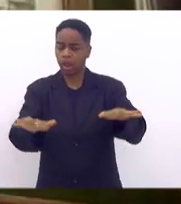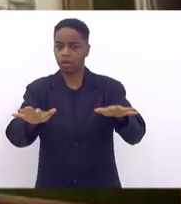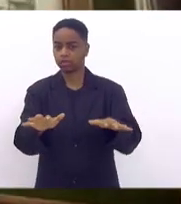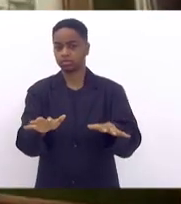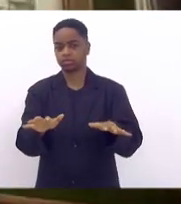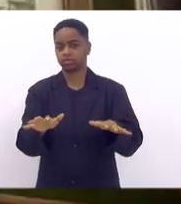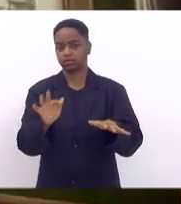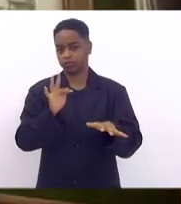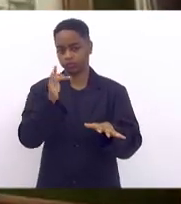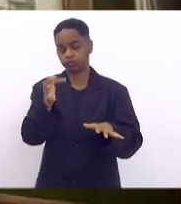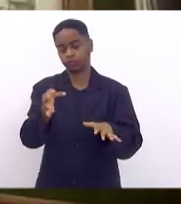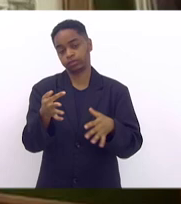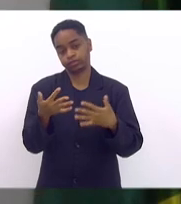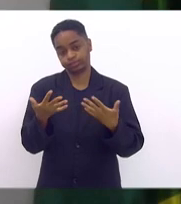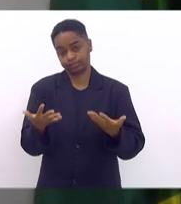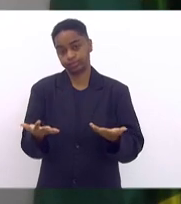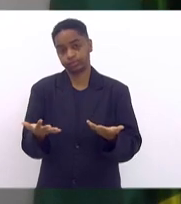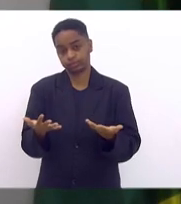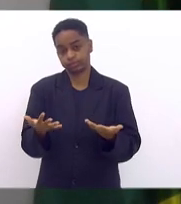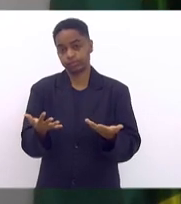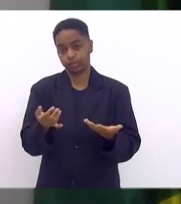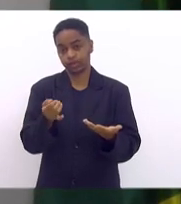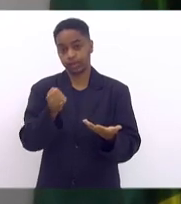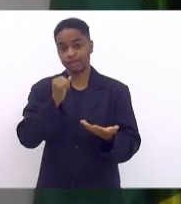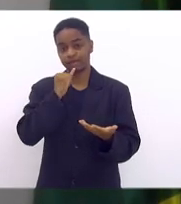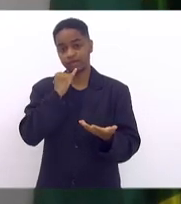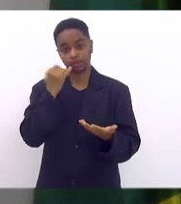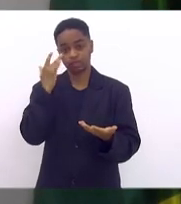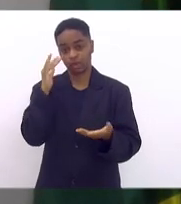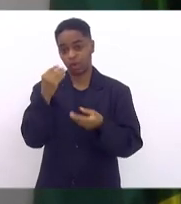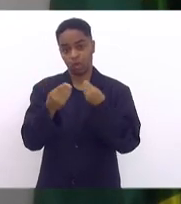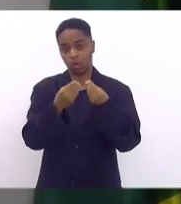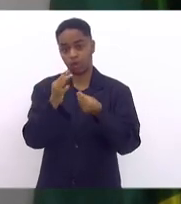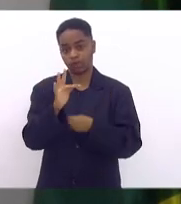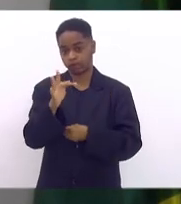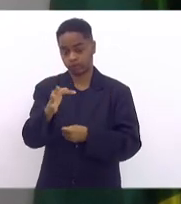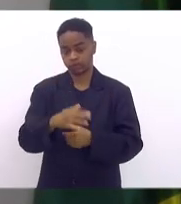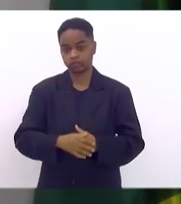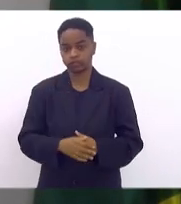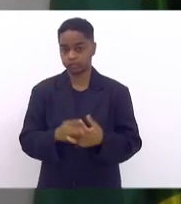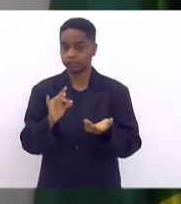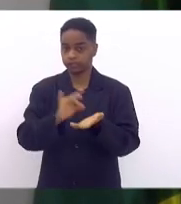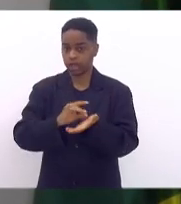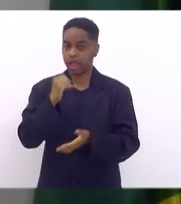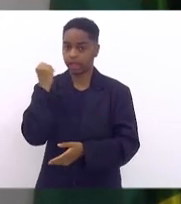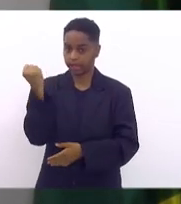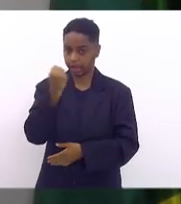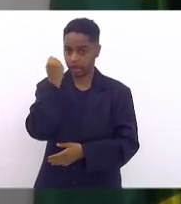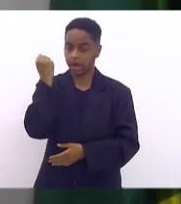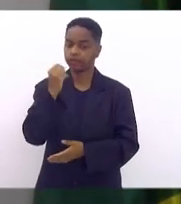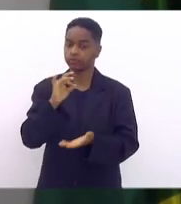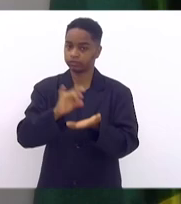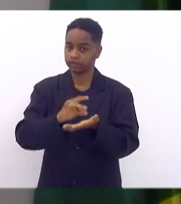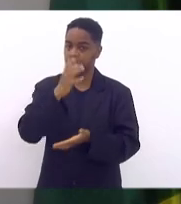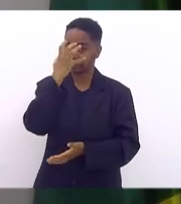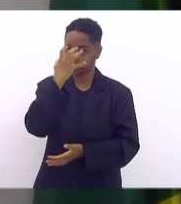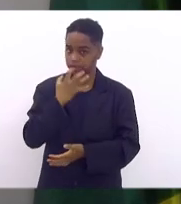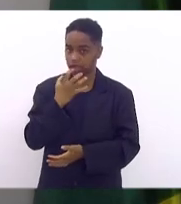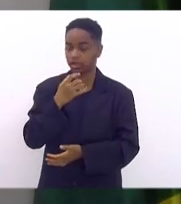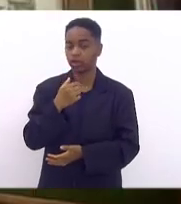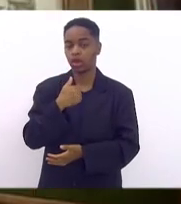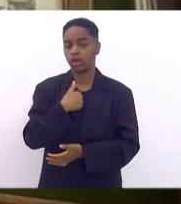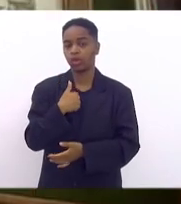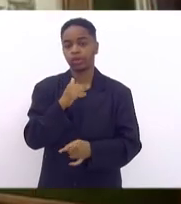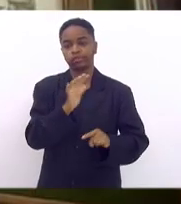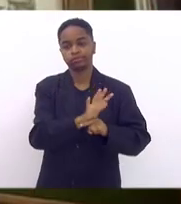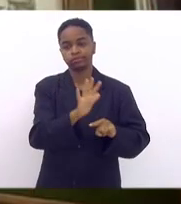infelizmente, daqui a alguns anos. Isso é muito grave, isso é muito sério. Eu tenho